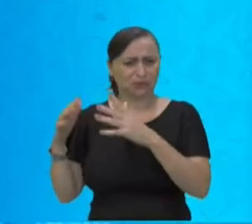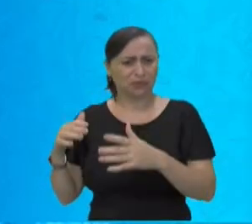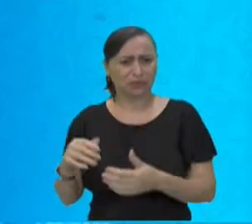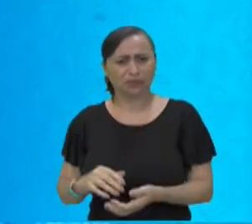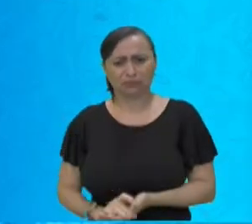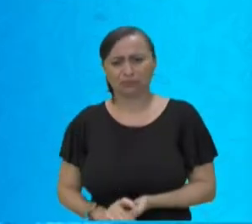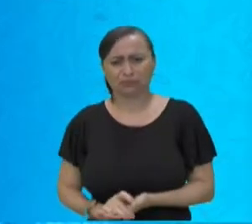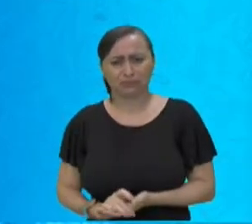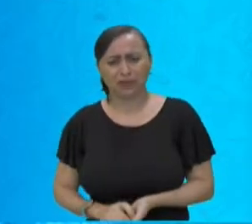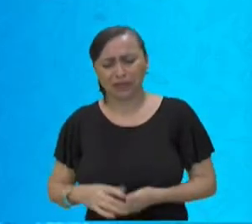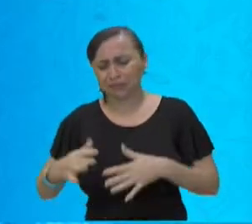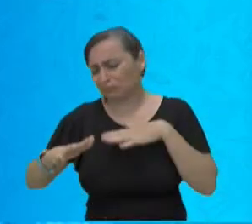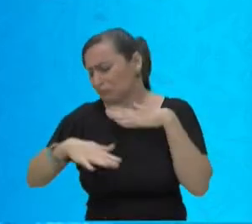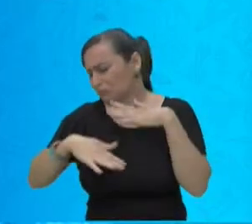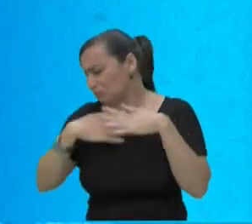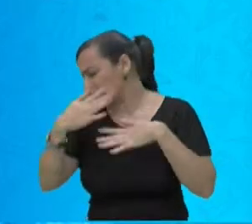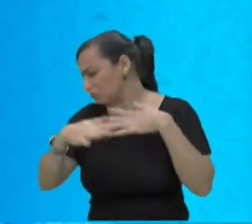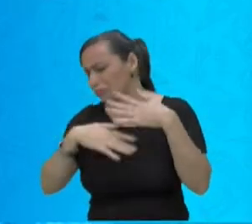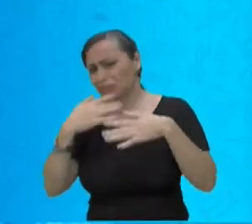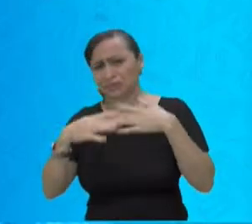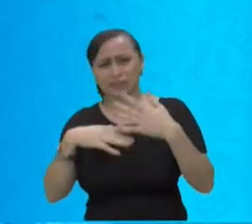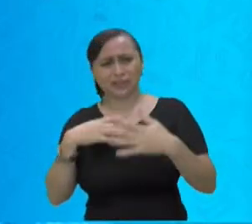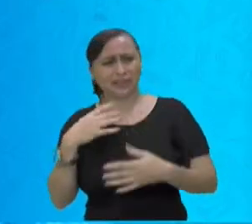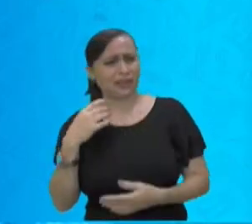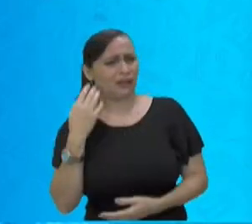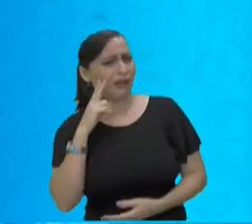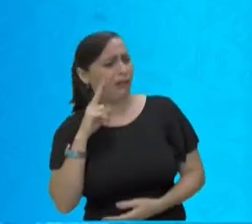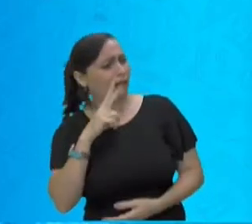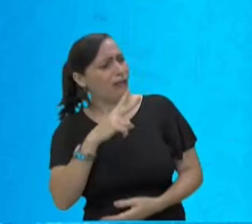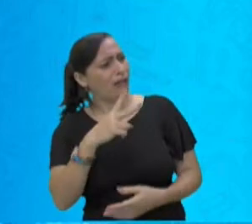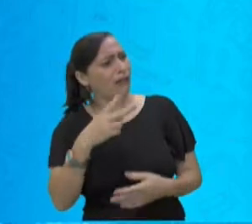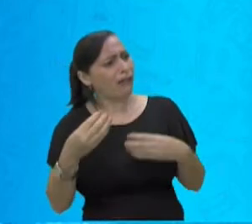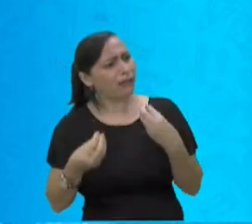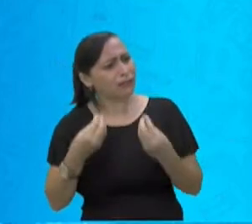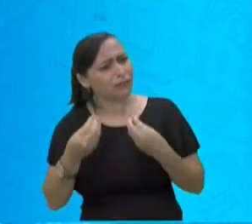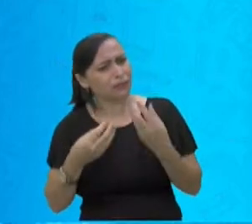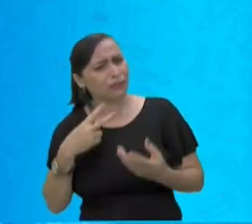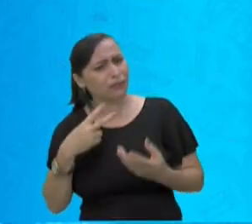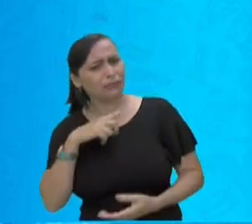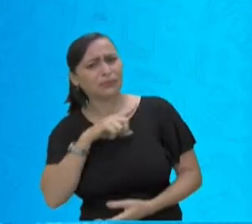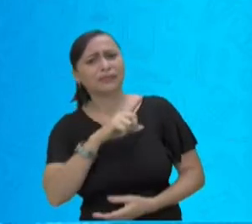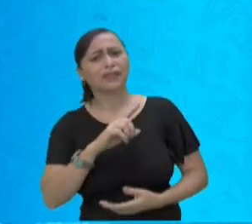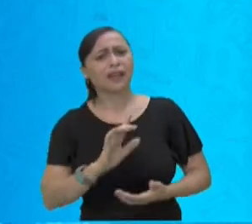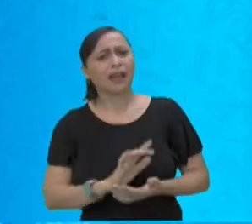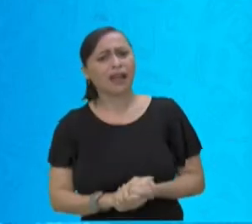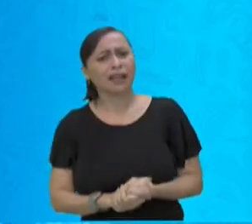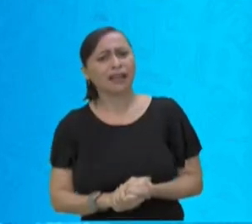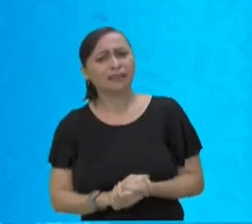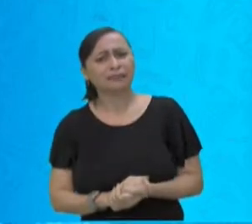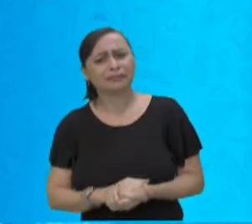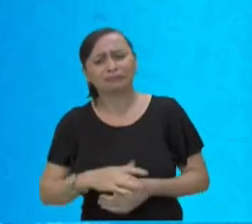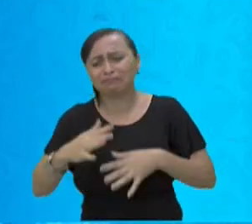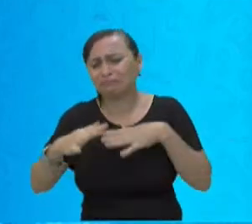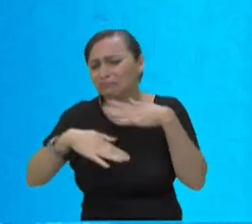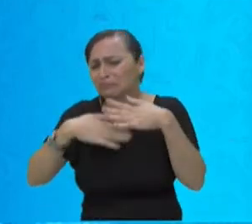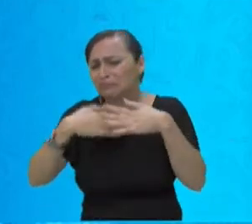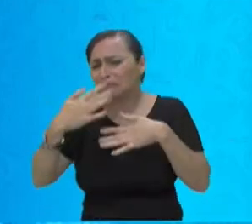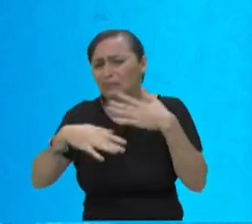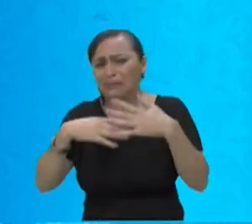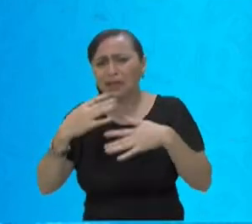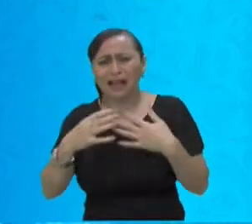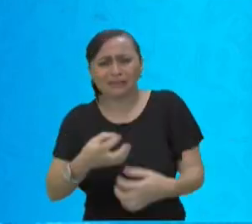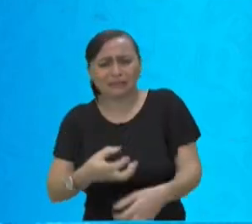tadinho todo enrolado Nossa e ele gente fez uma bagunça